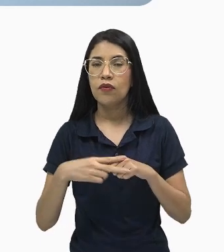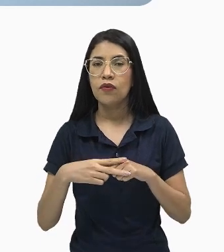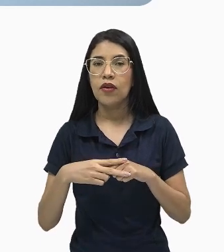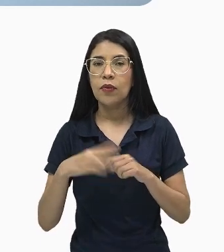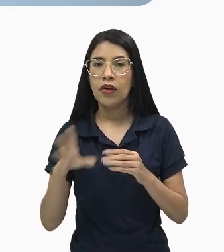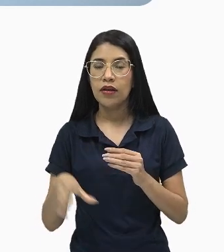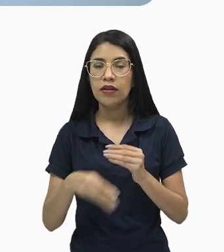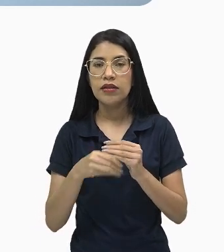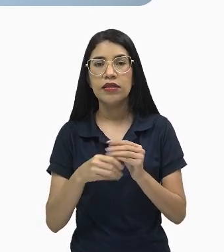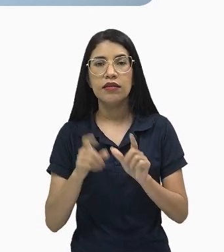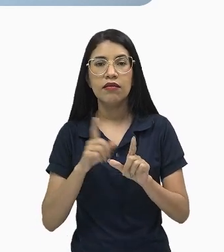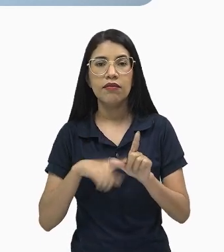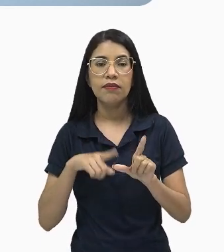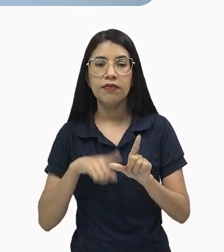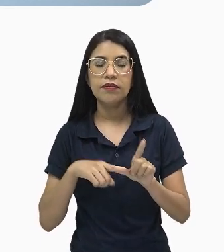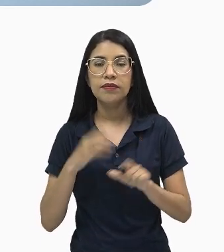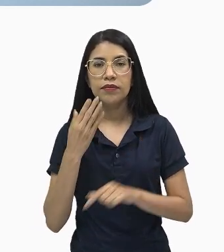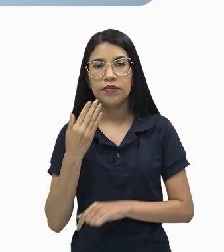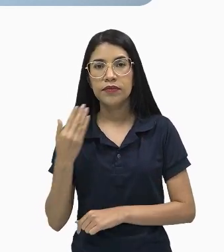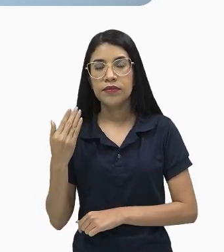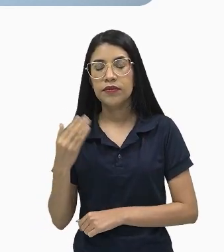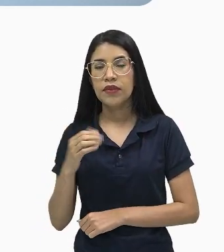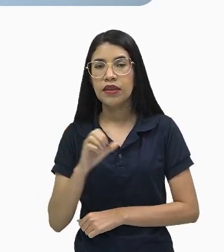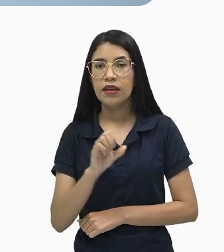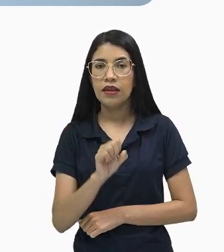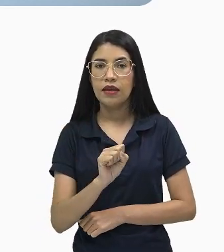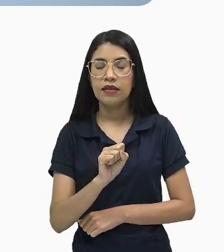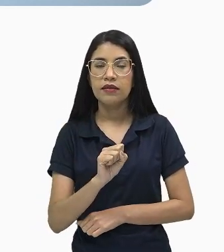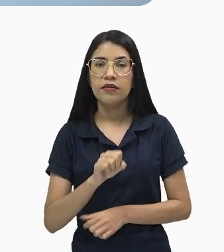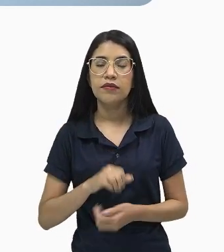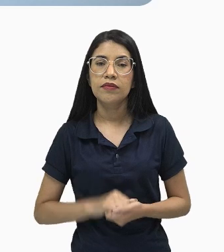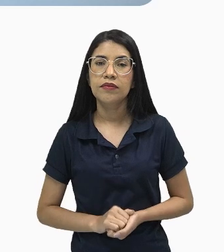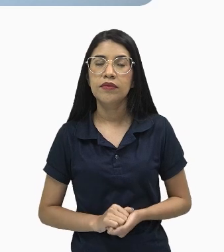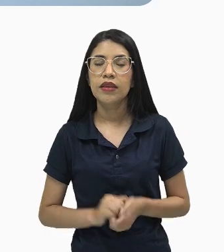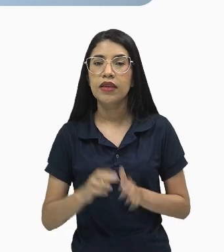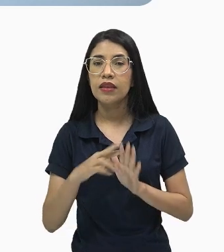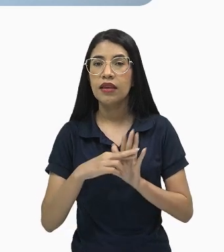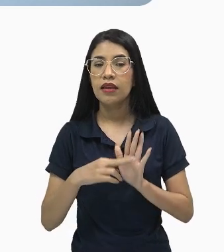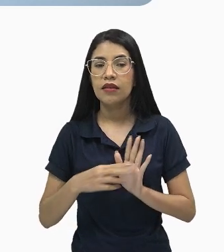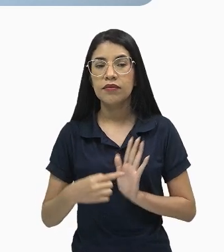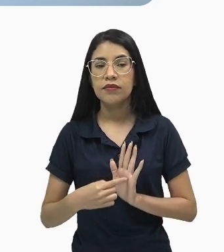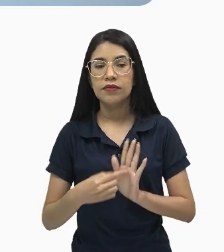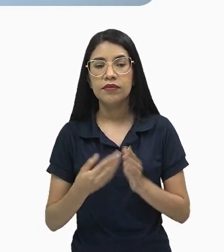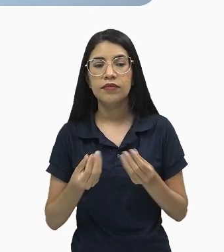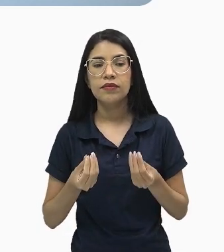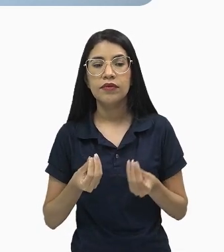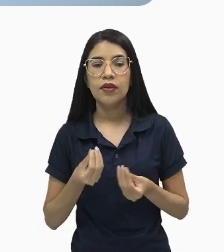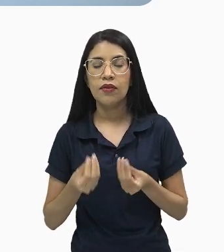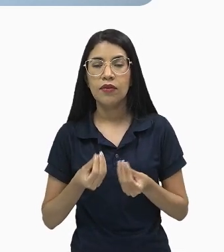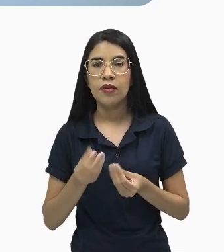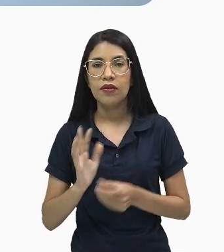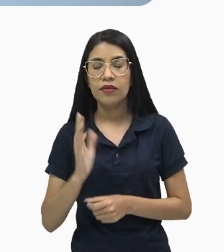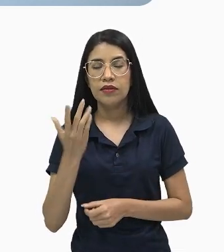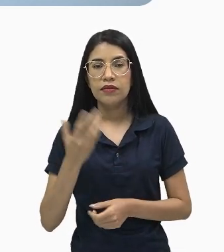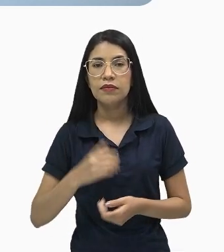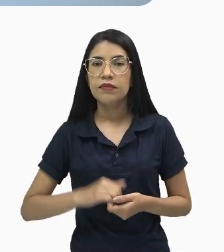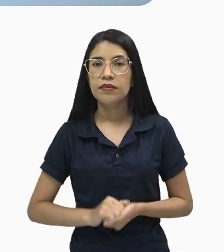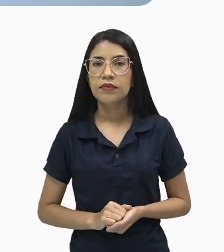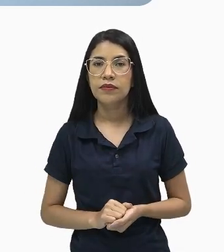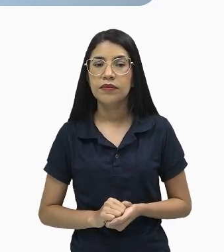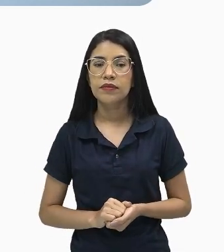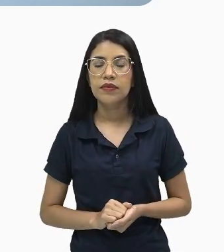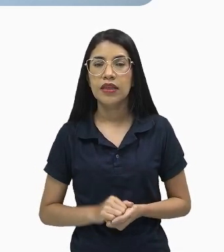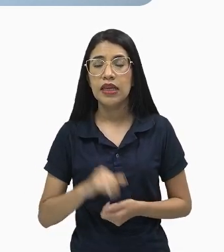letra, observe. Letra S. E a gente vai ver a nossa regra agora. Quando, né,